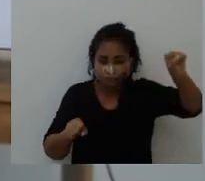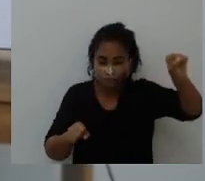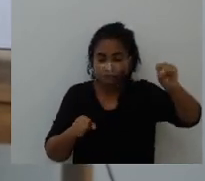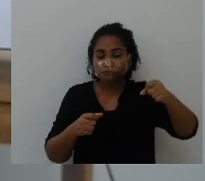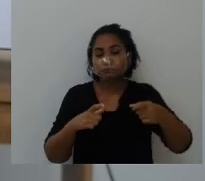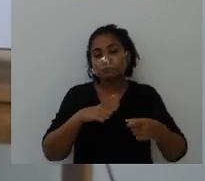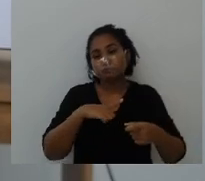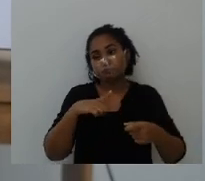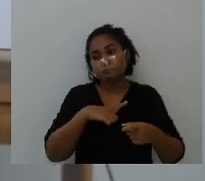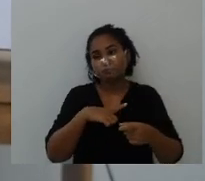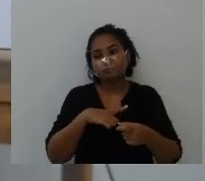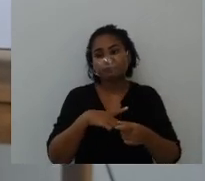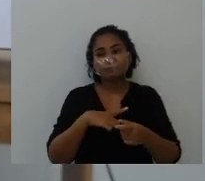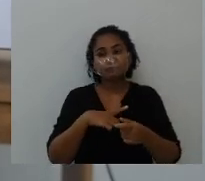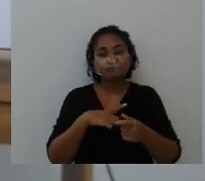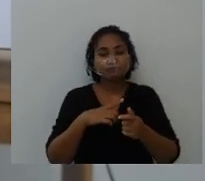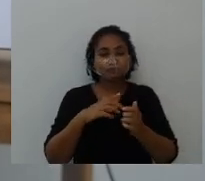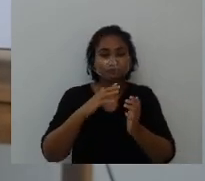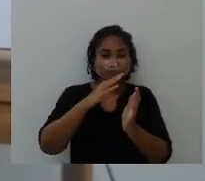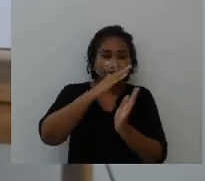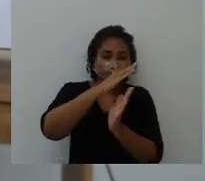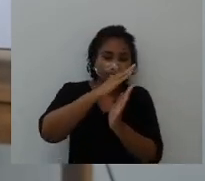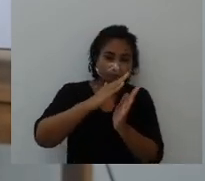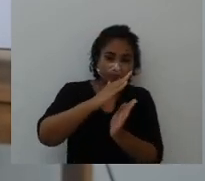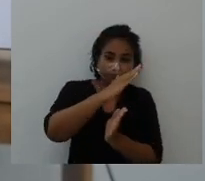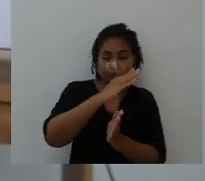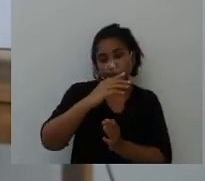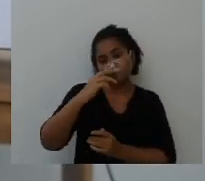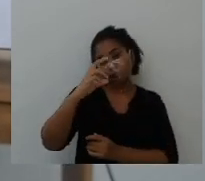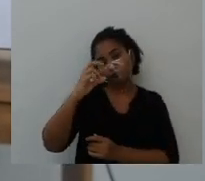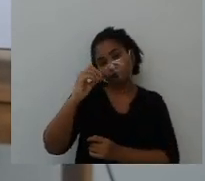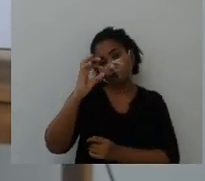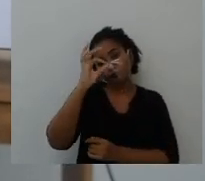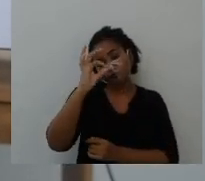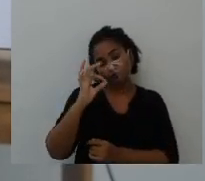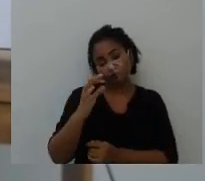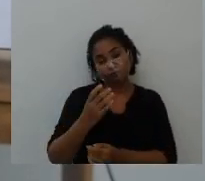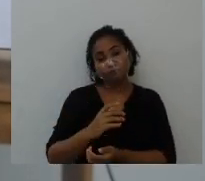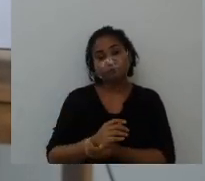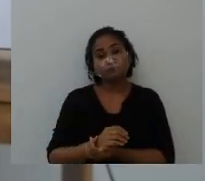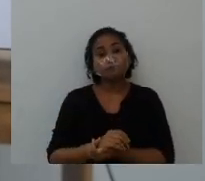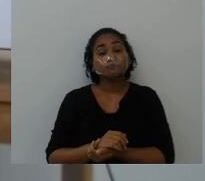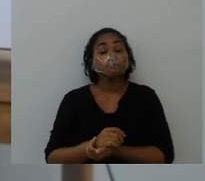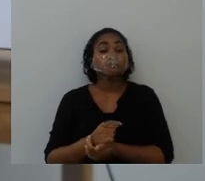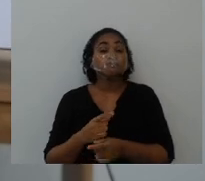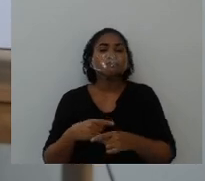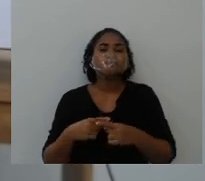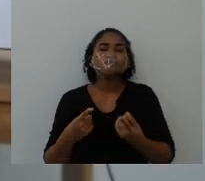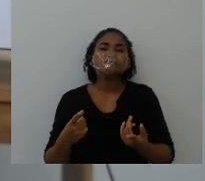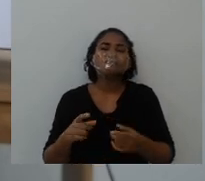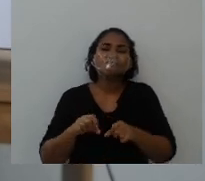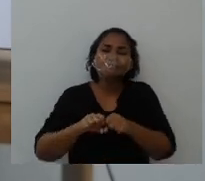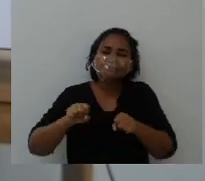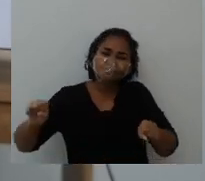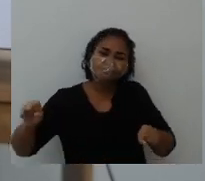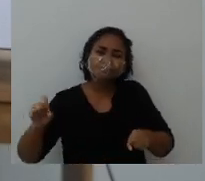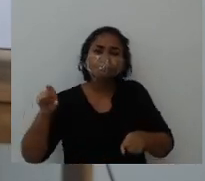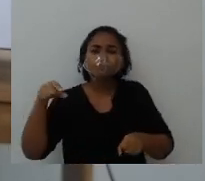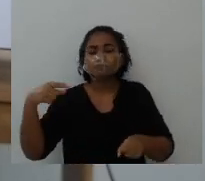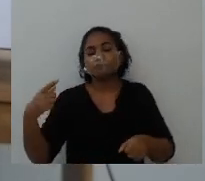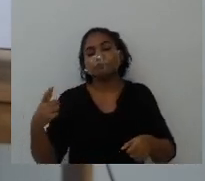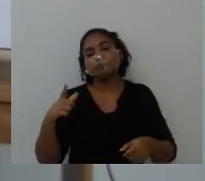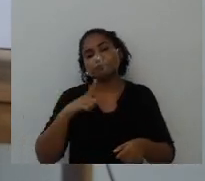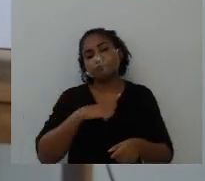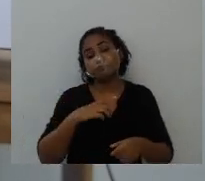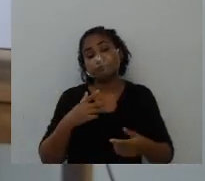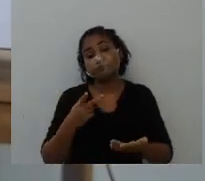está respeitando a inclinação, que é de 50 graus, mas você tem uma outra corda. Paulinho, o que é que acontece quando eu tenho uma outra corda?